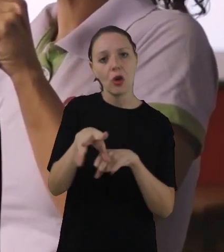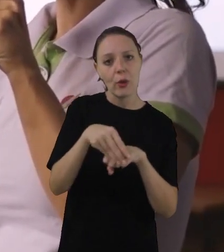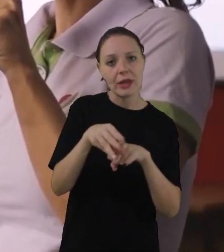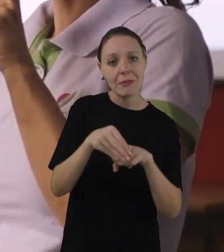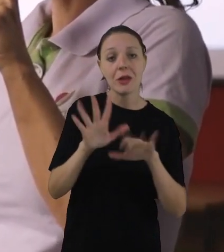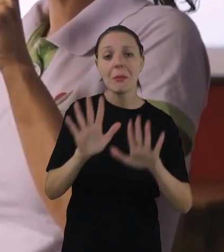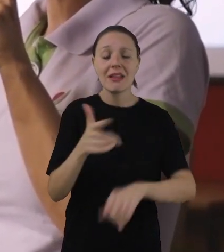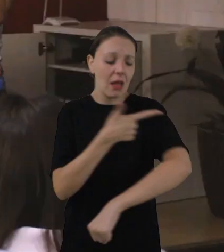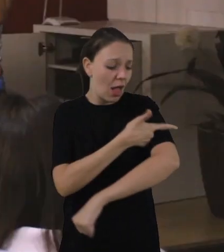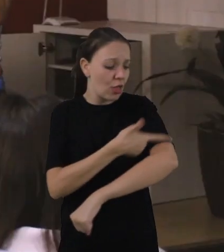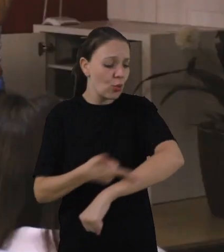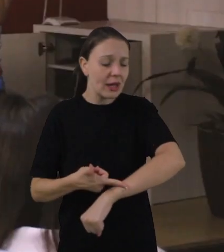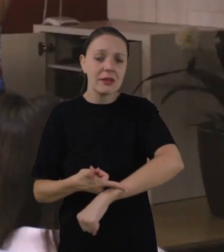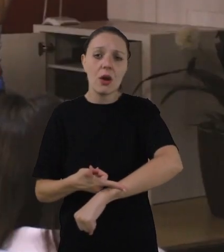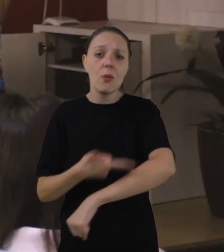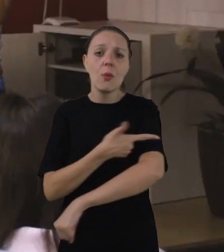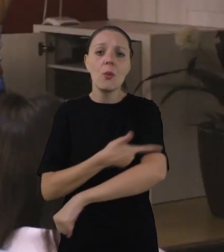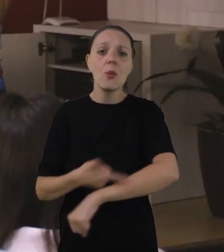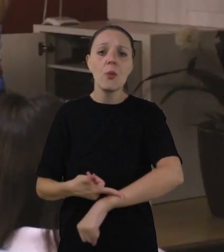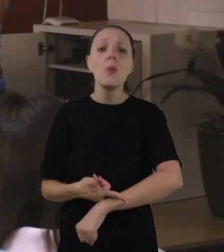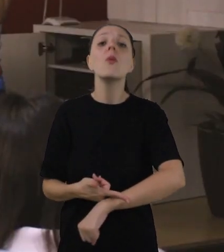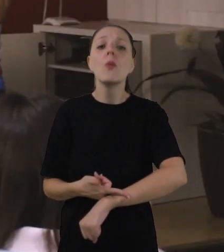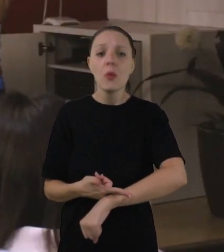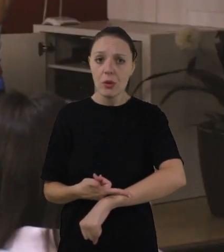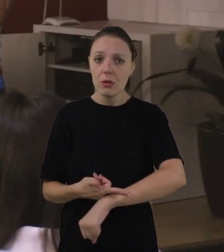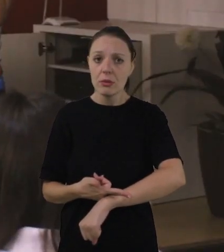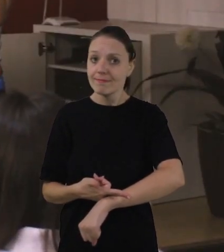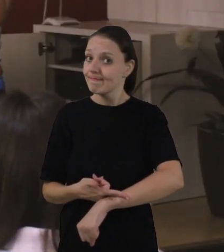e educação? O que é educação?